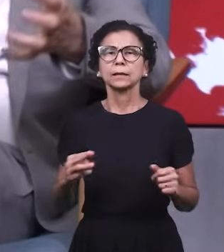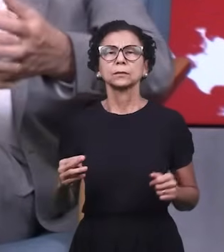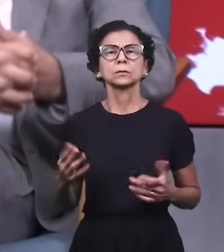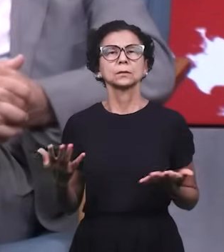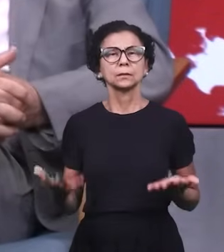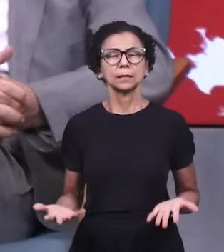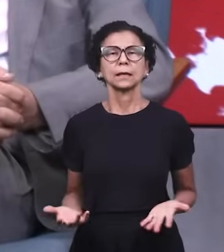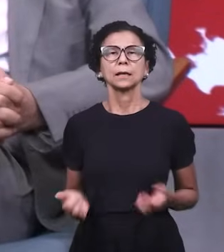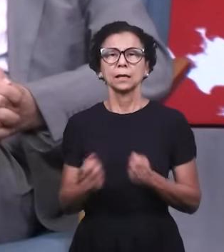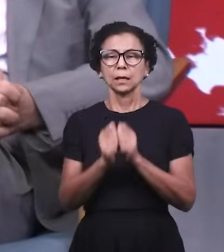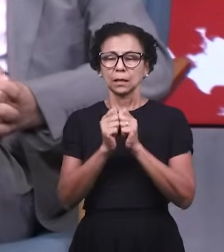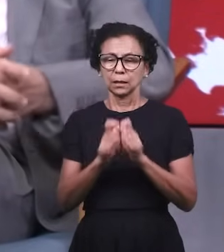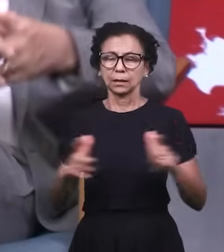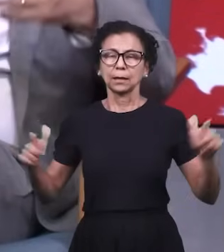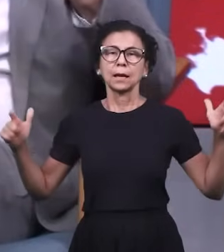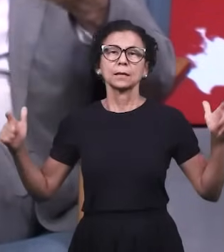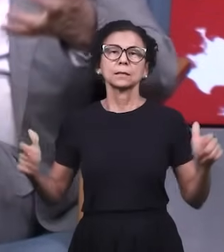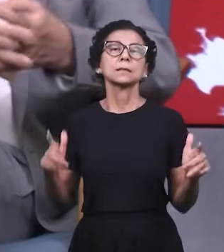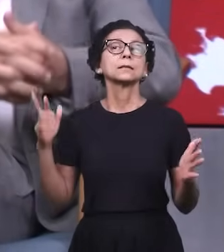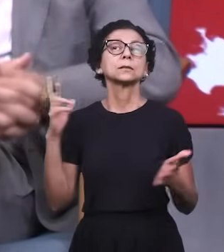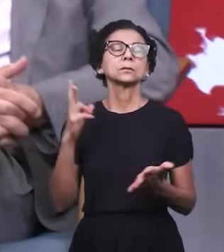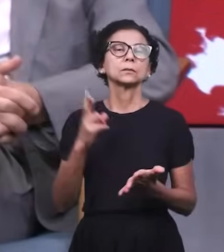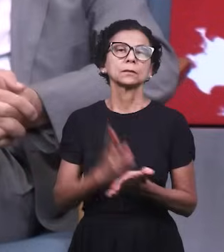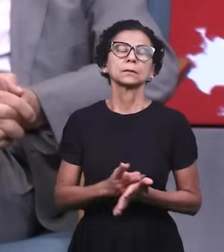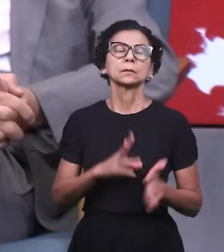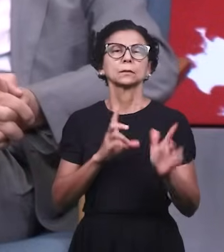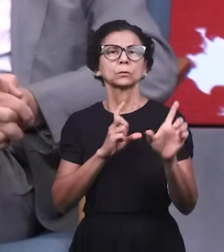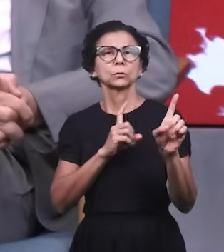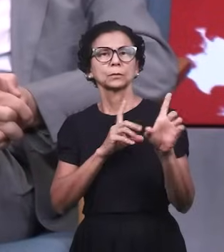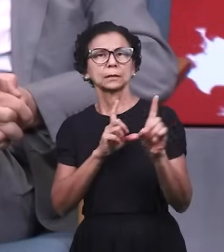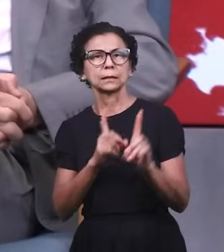o resultado disso é a doutrina que sobeja.